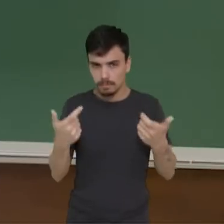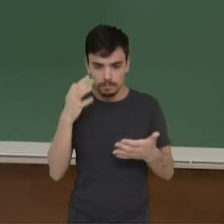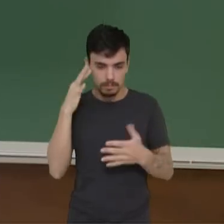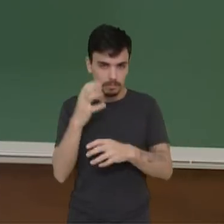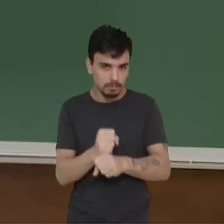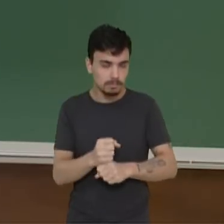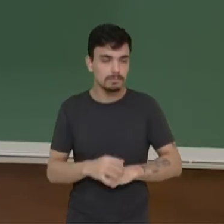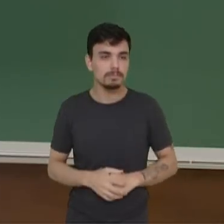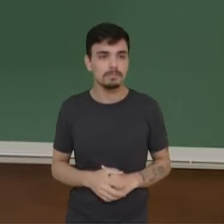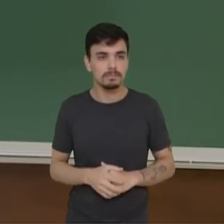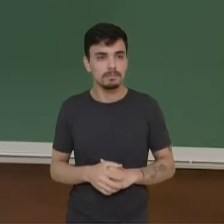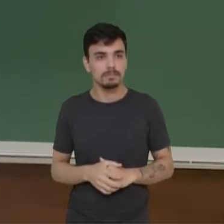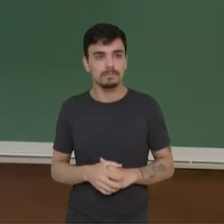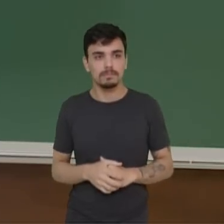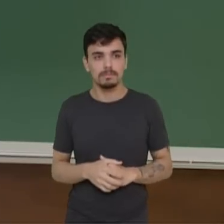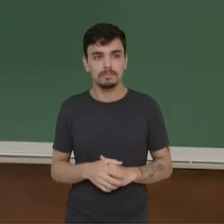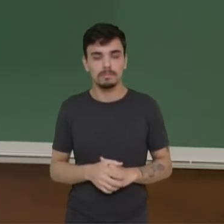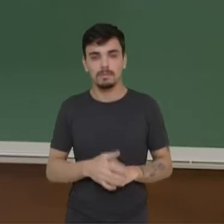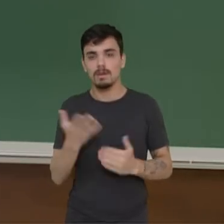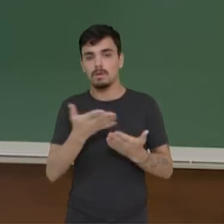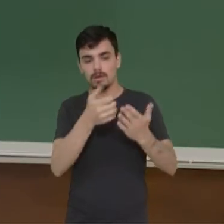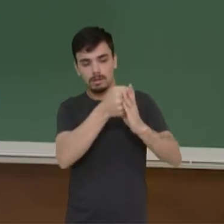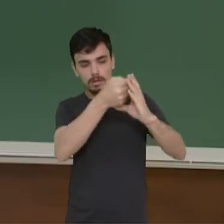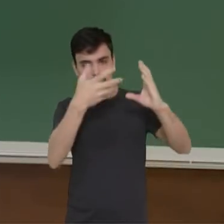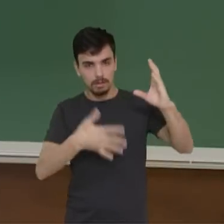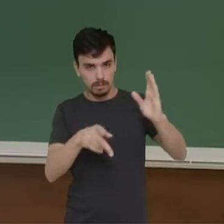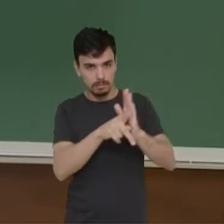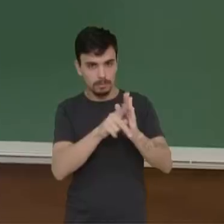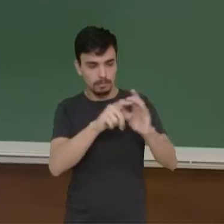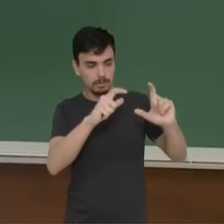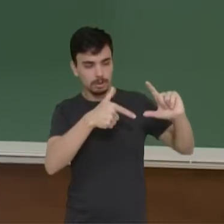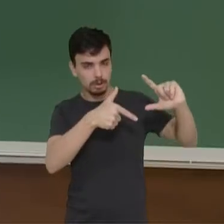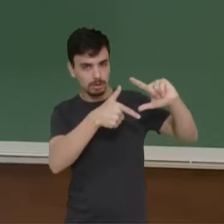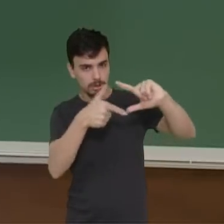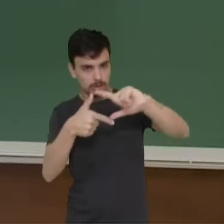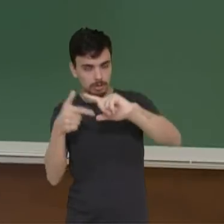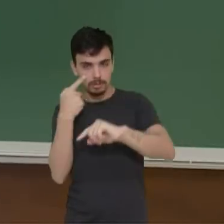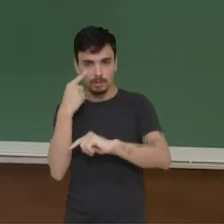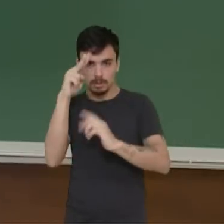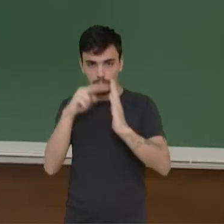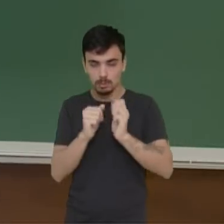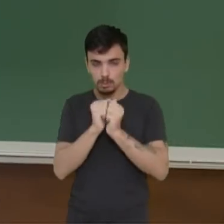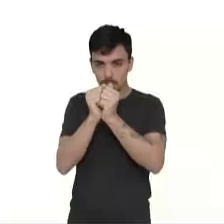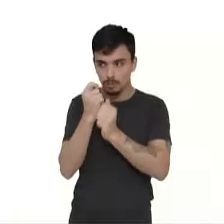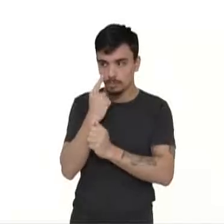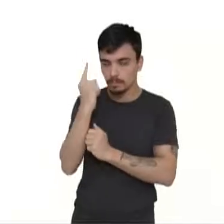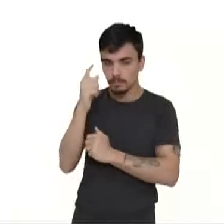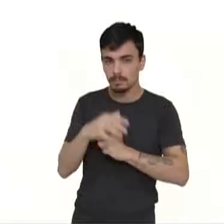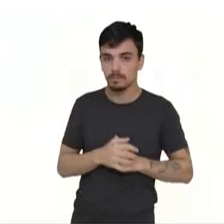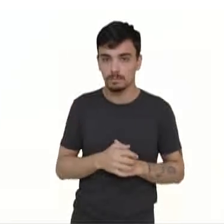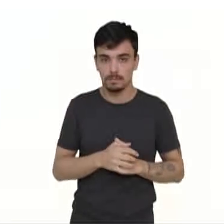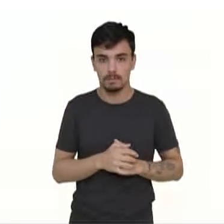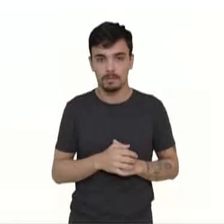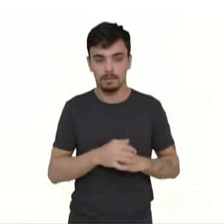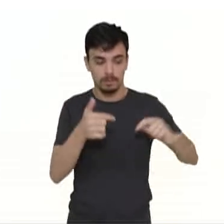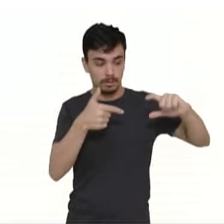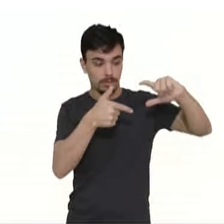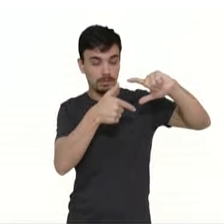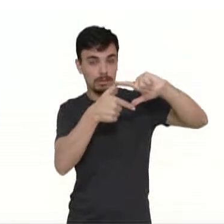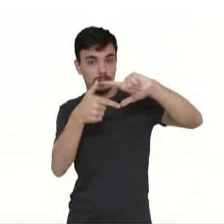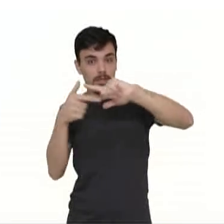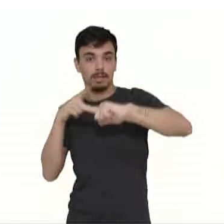lá? Então vejam lá as características da charge, leiam aqui comigo. A charge se constitui da